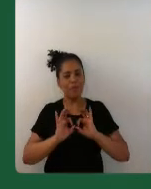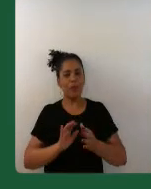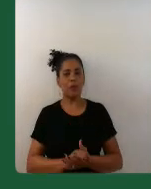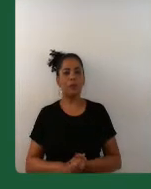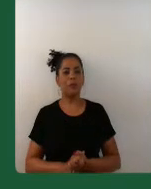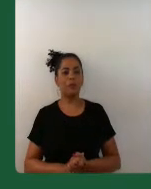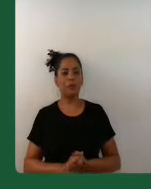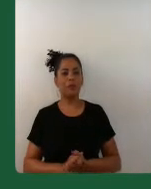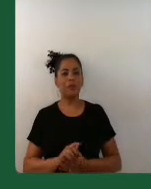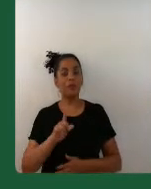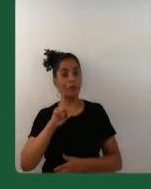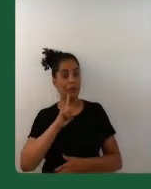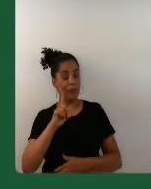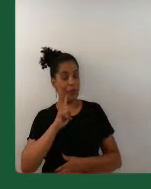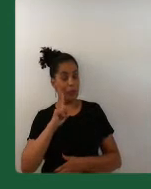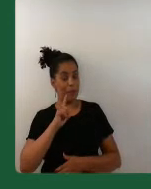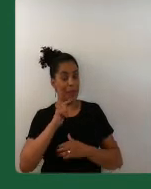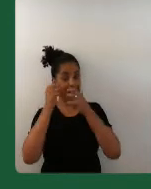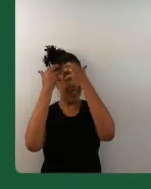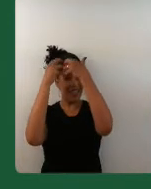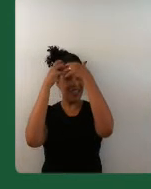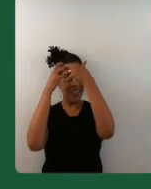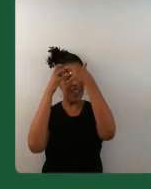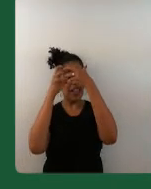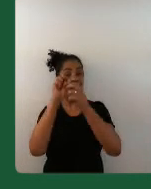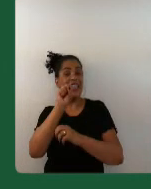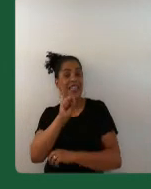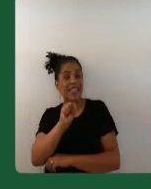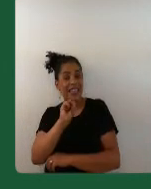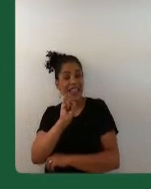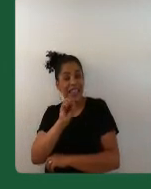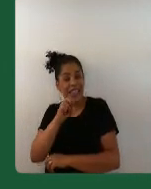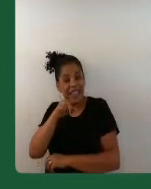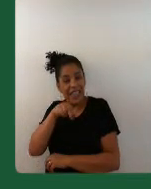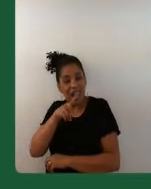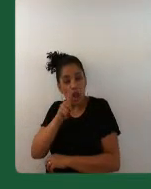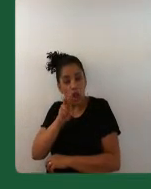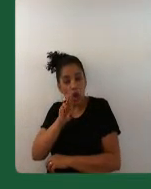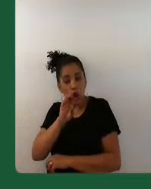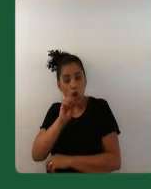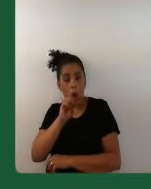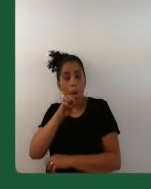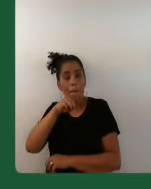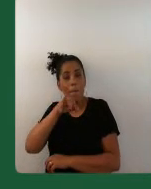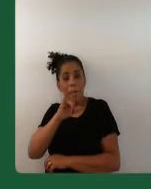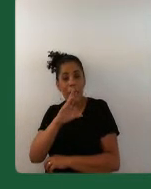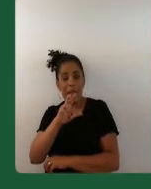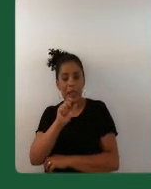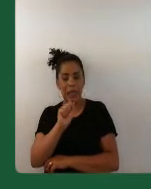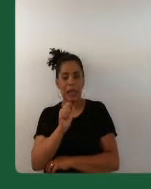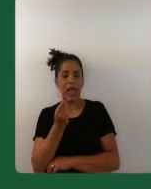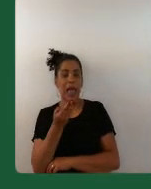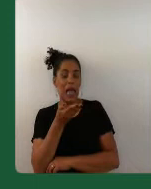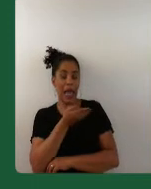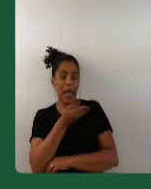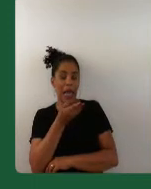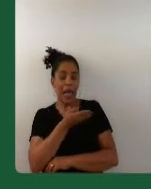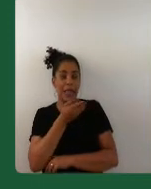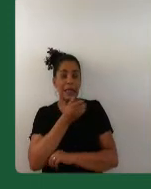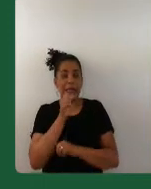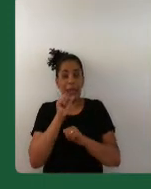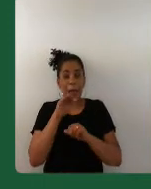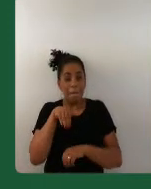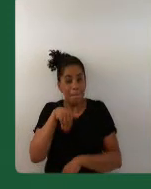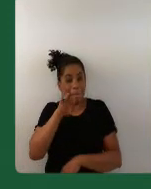Existem também as crâniosinostoses sindrômicas, e essas são as que têm uma maior alteração